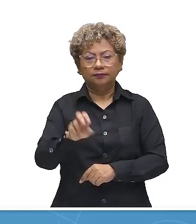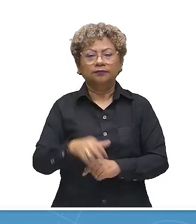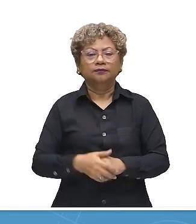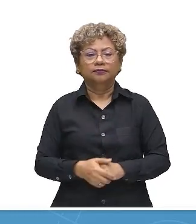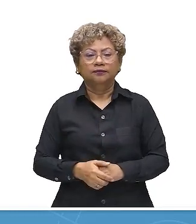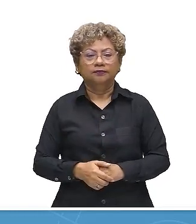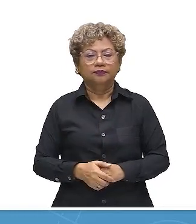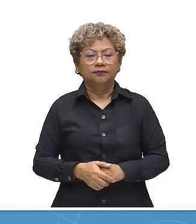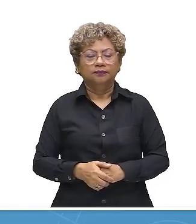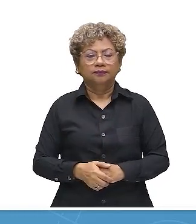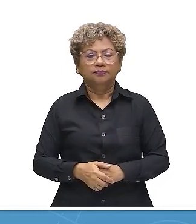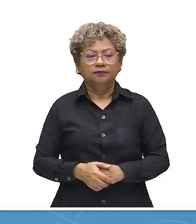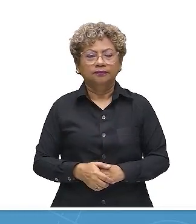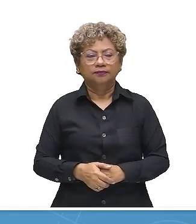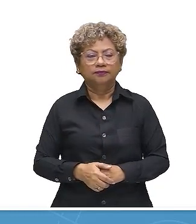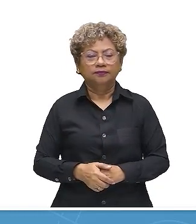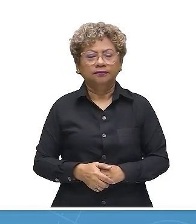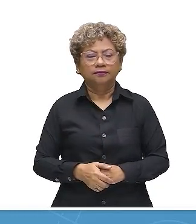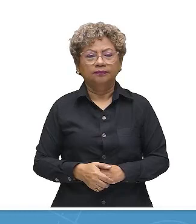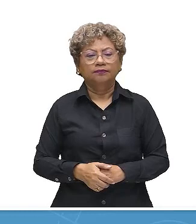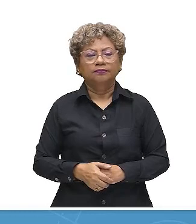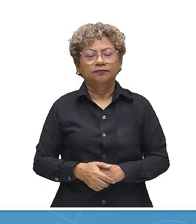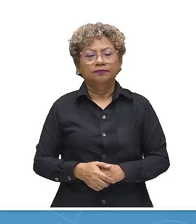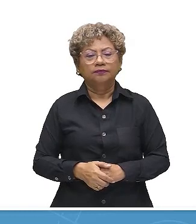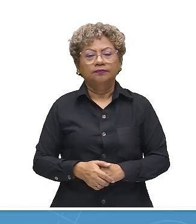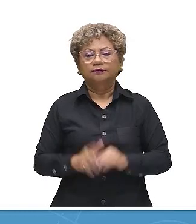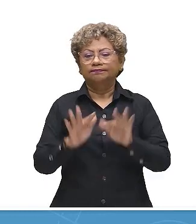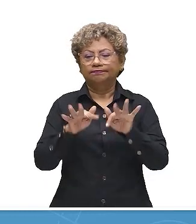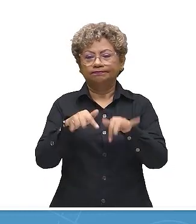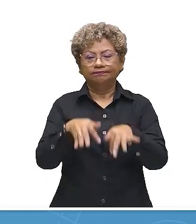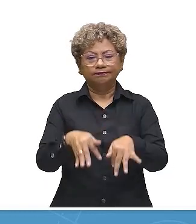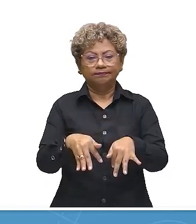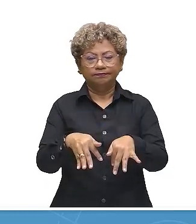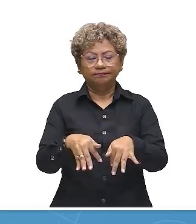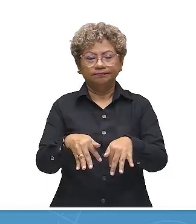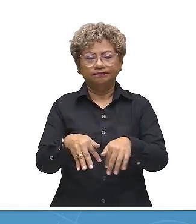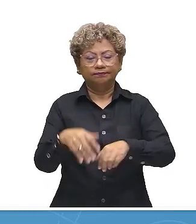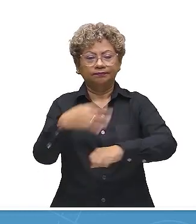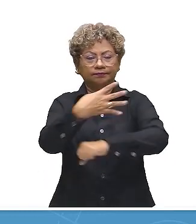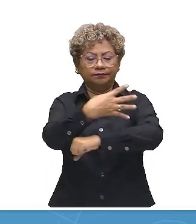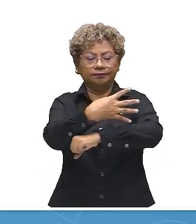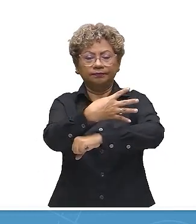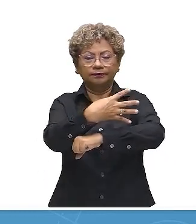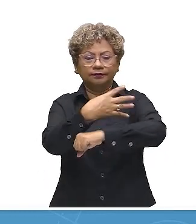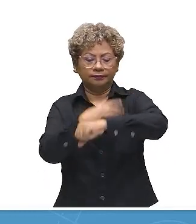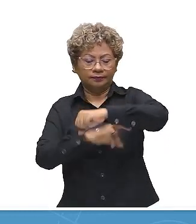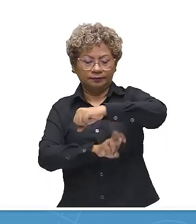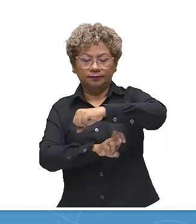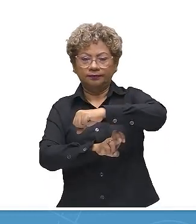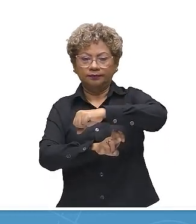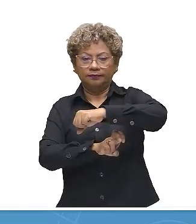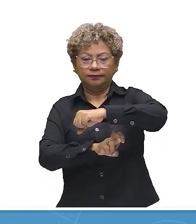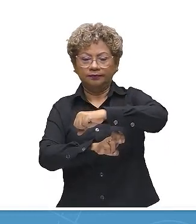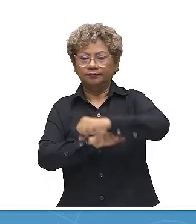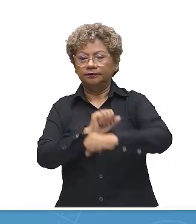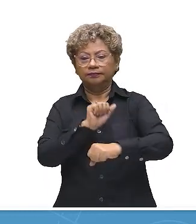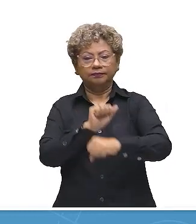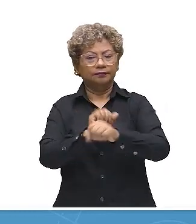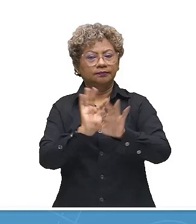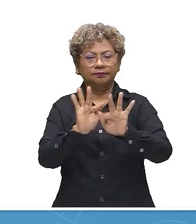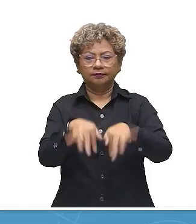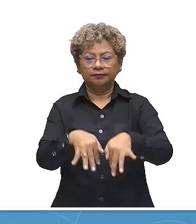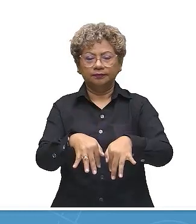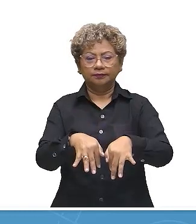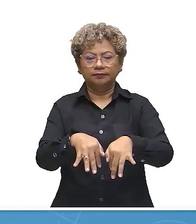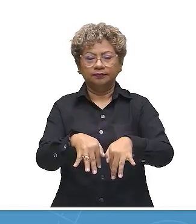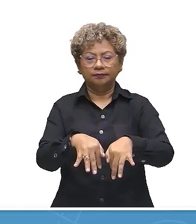divide direto por 6 e encontra a fração irredutível, né? Então, aqui é de forma direta, a gente